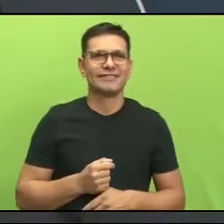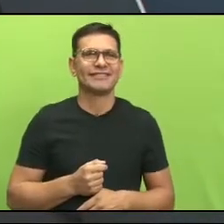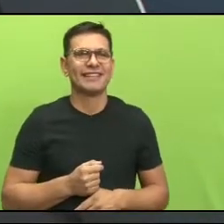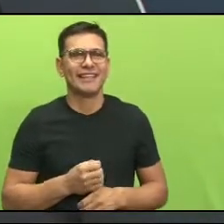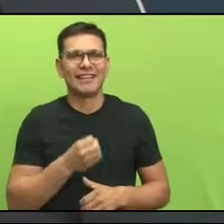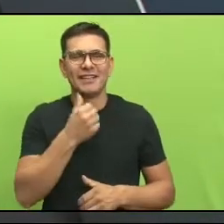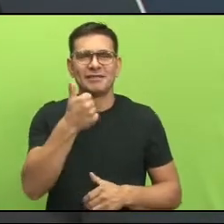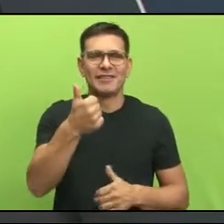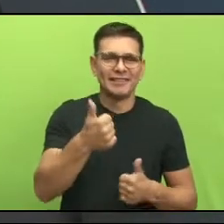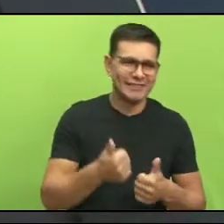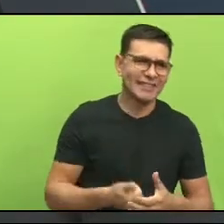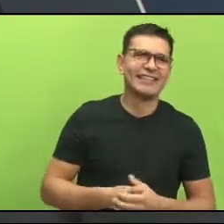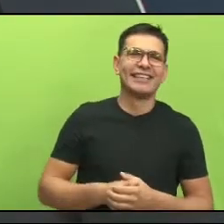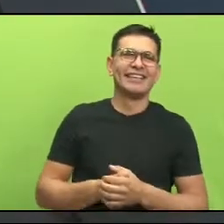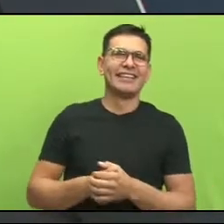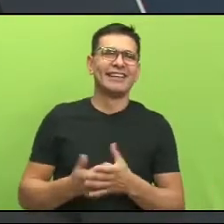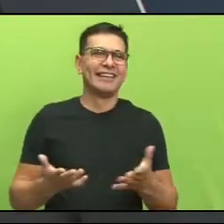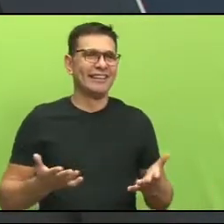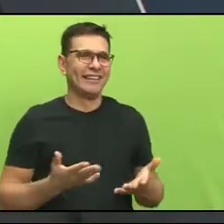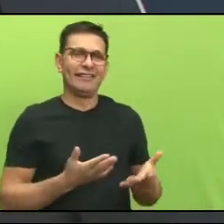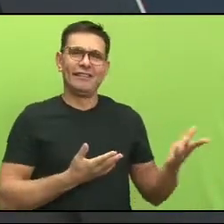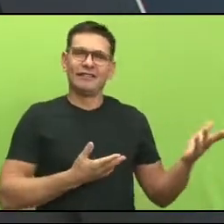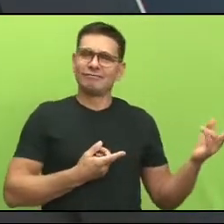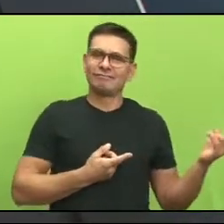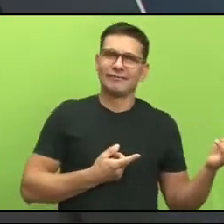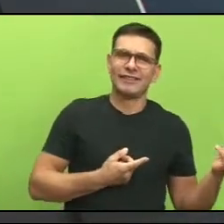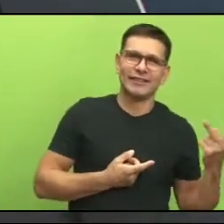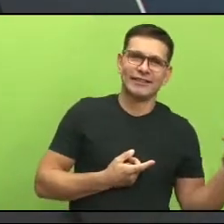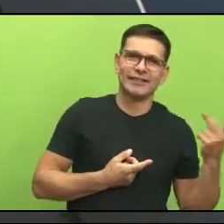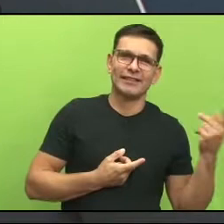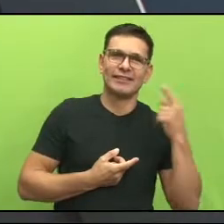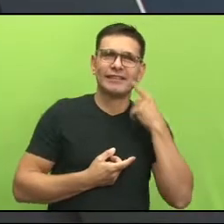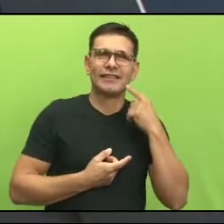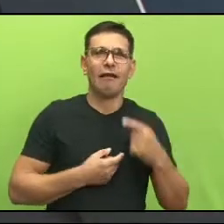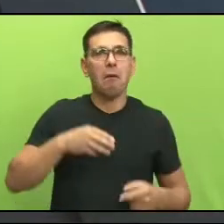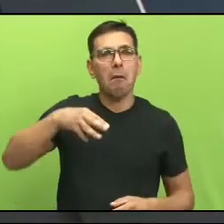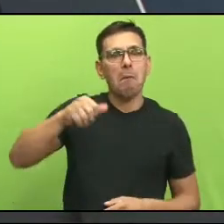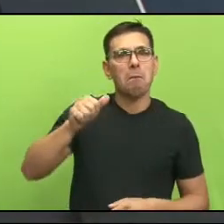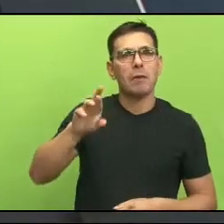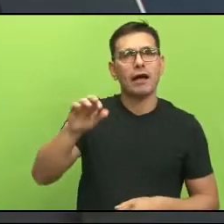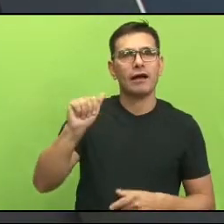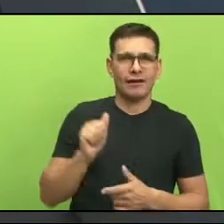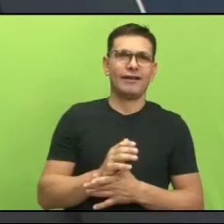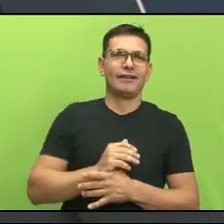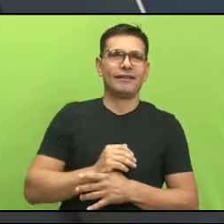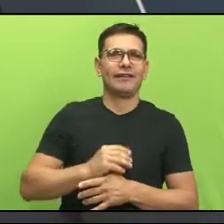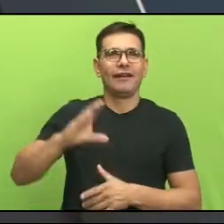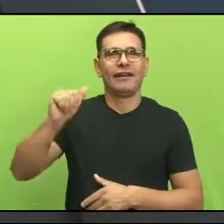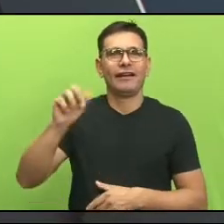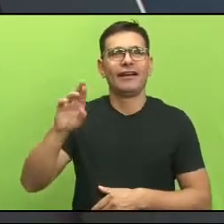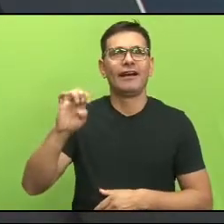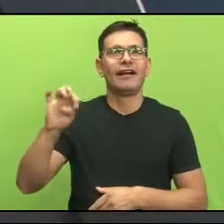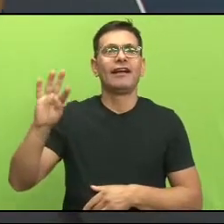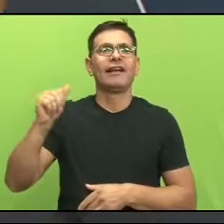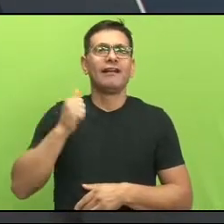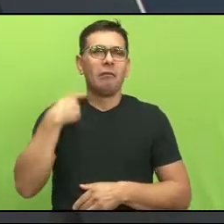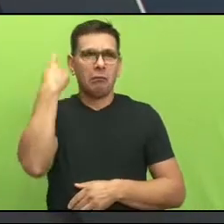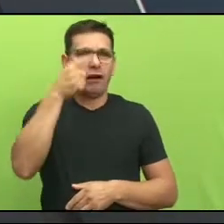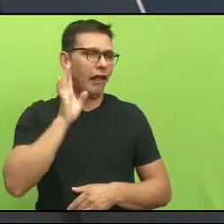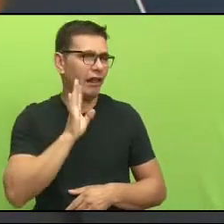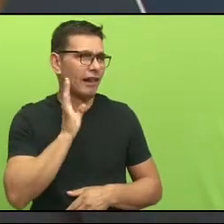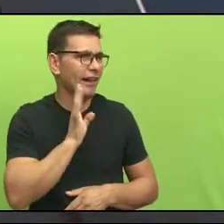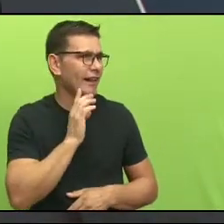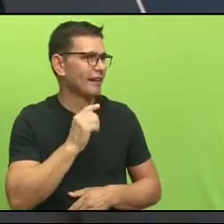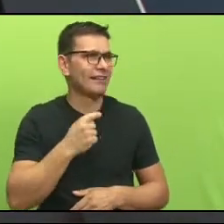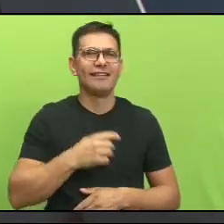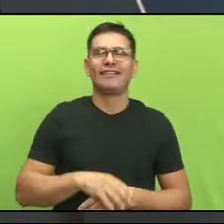Muito bem, pronto, estamos de volta já, eu e a Mara Careta, que está aqui comigo, a Careta, mas é legal, viu? Essa piadinha você já ouviu ela a vida